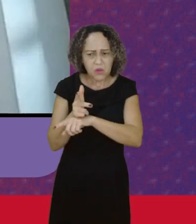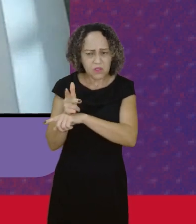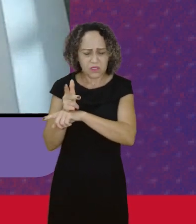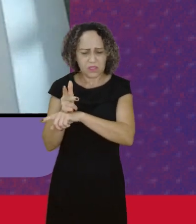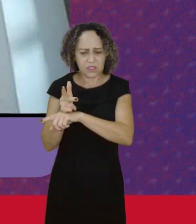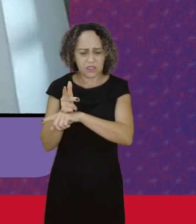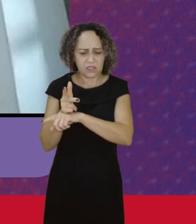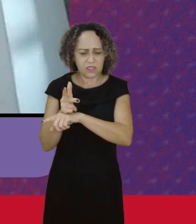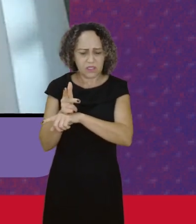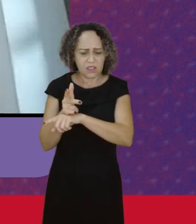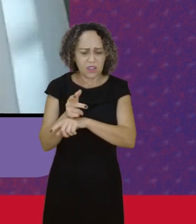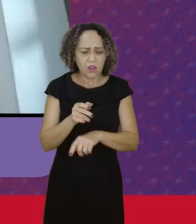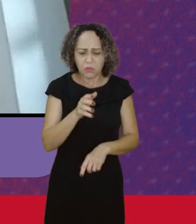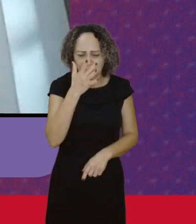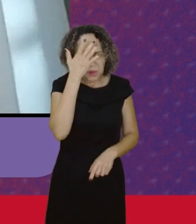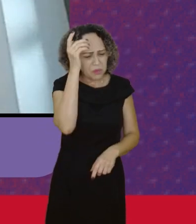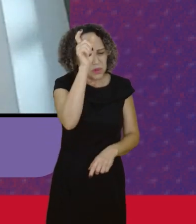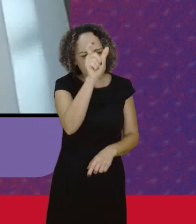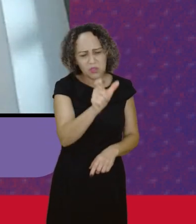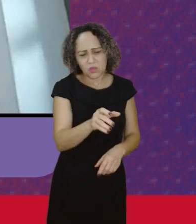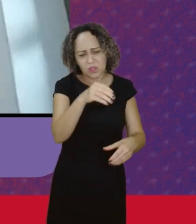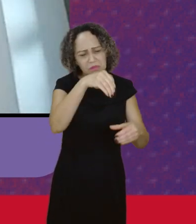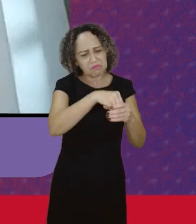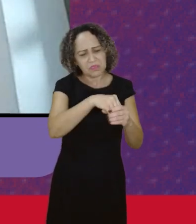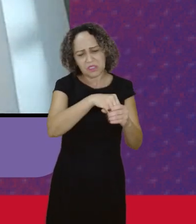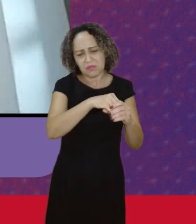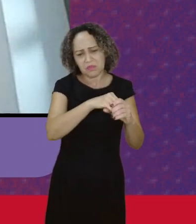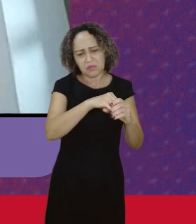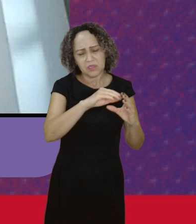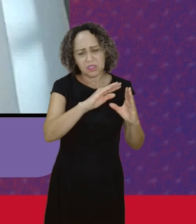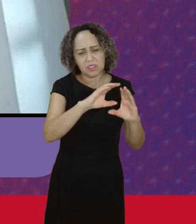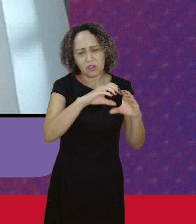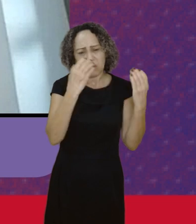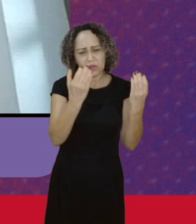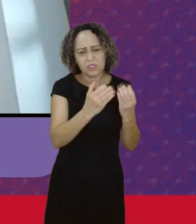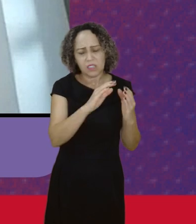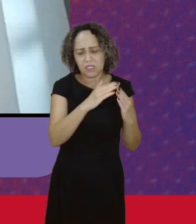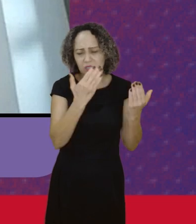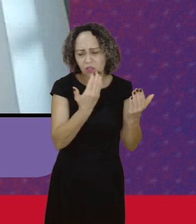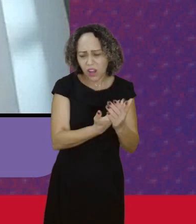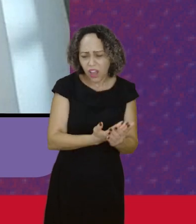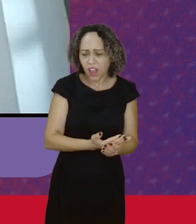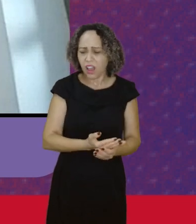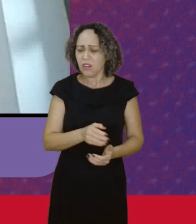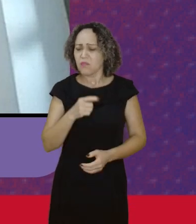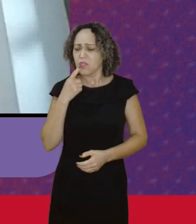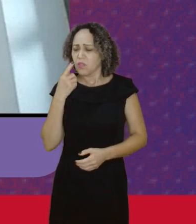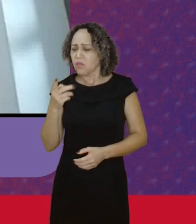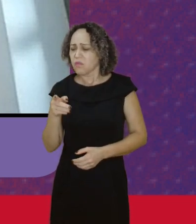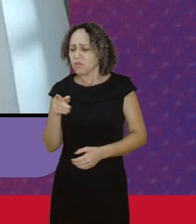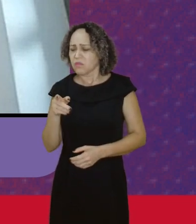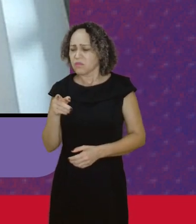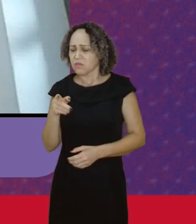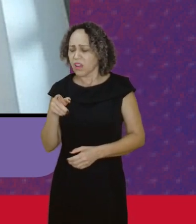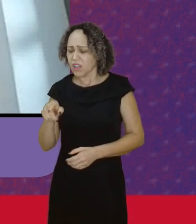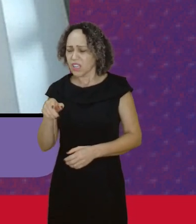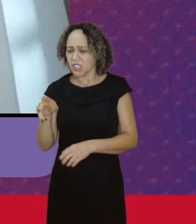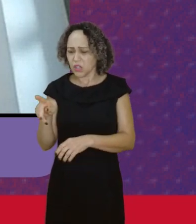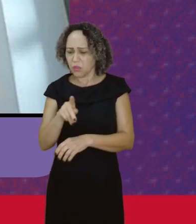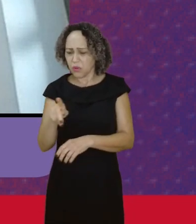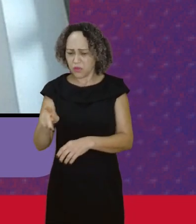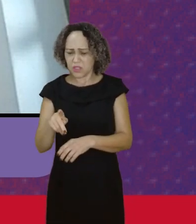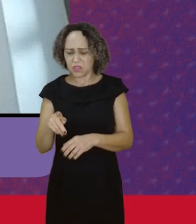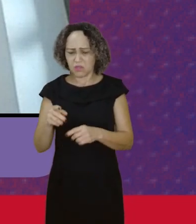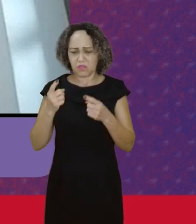sobre o trabalho do professor, dizendo que vai fazer denúncias, que a secretaria tinha que responder. E o tema era a tributação de